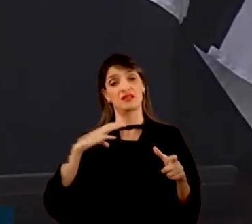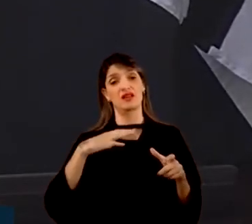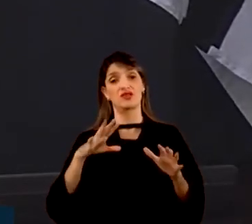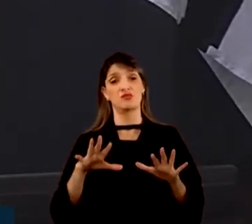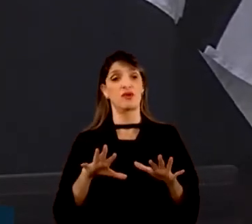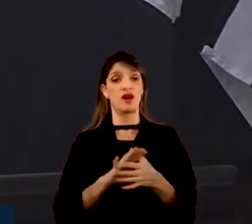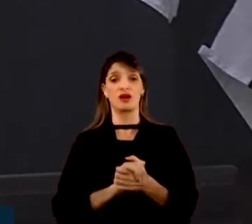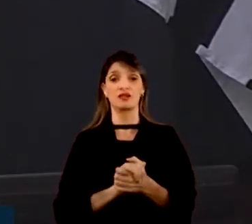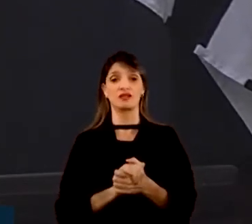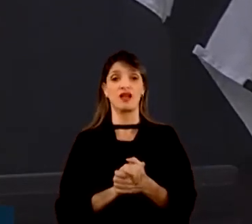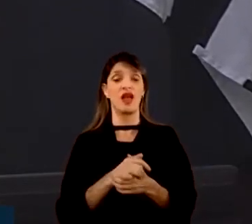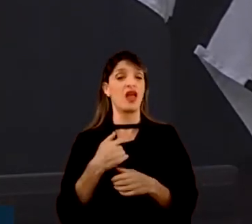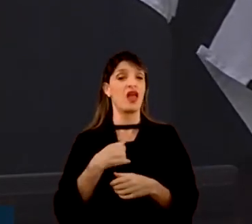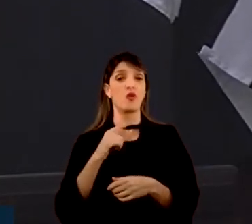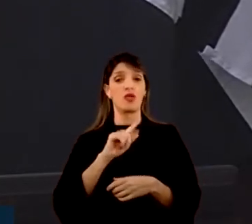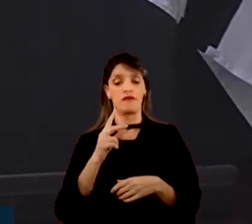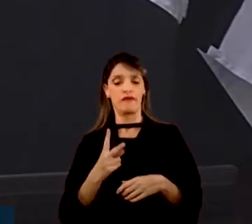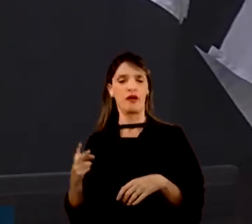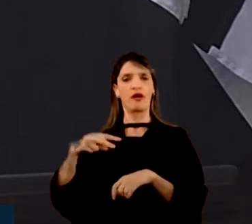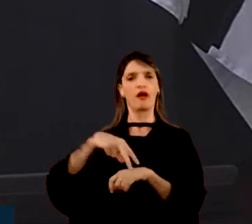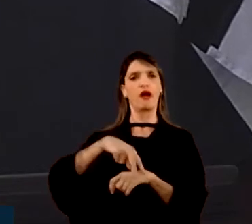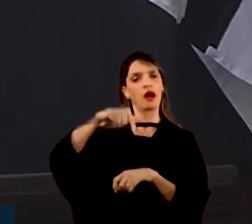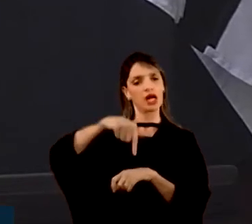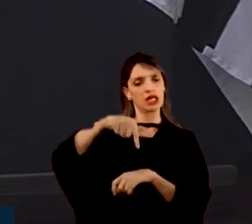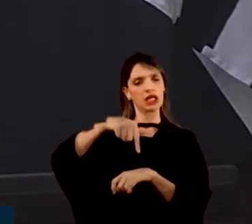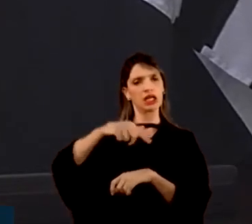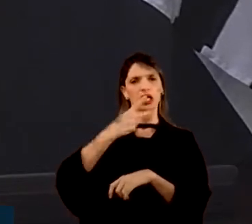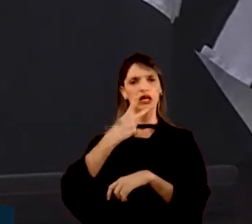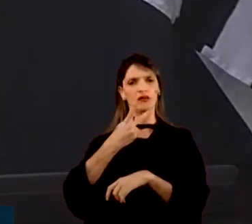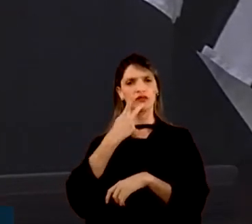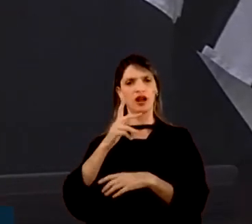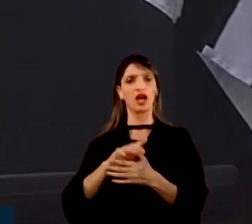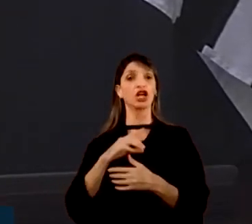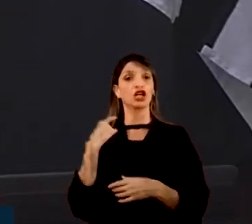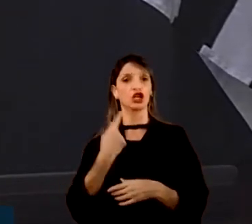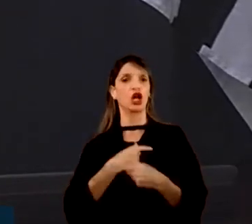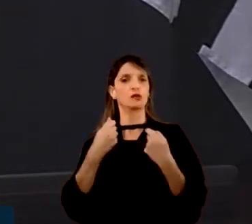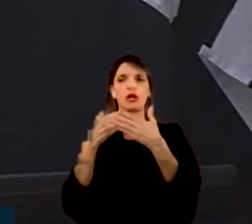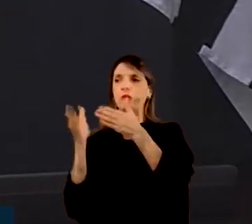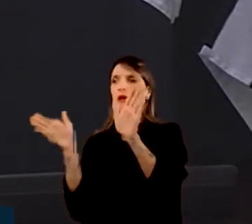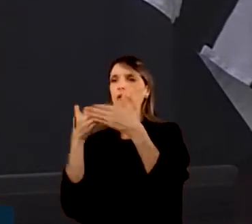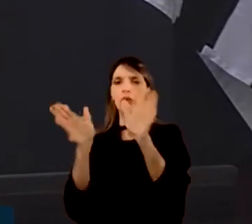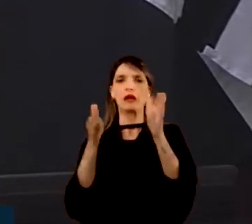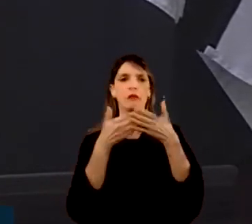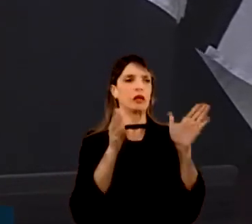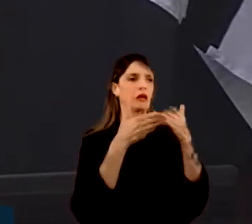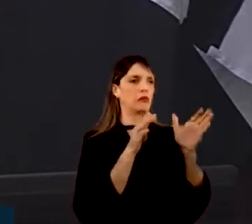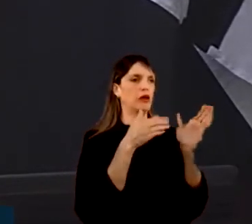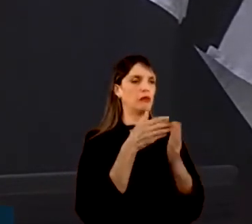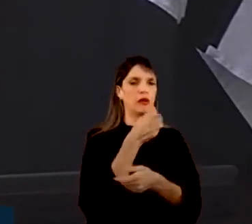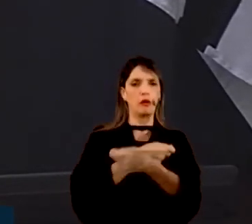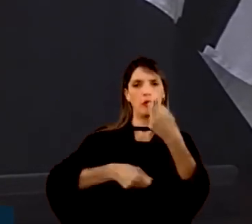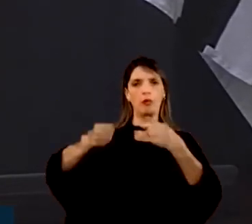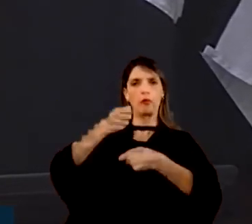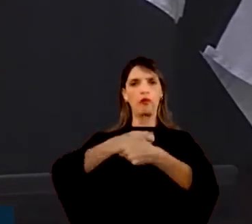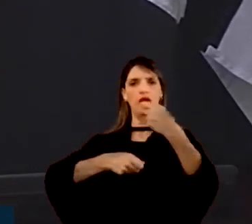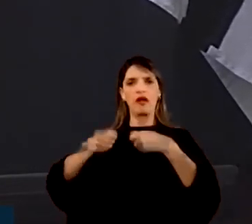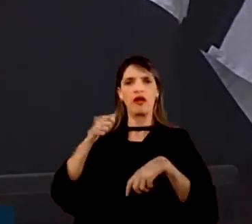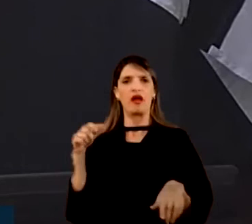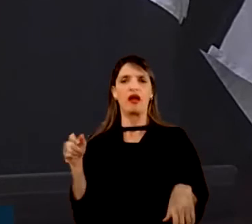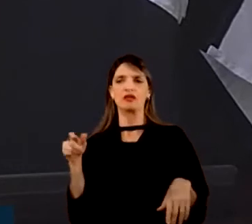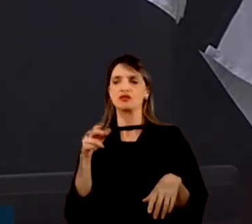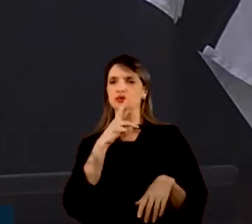dessa tribuna e falar que nós temos que sair abrindo o comércio, as lanchonetes,